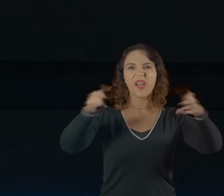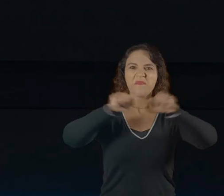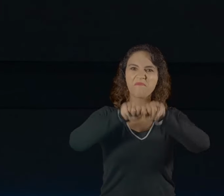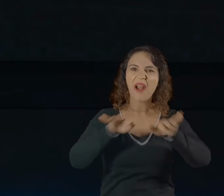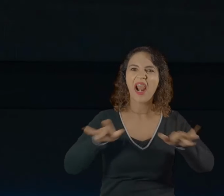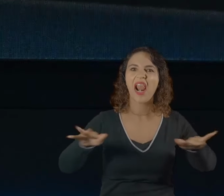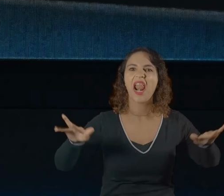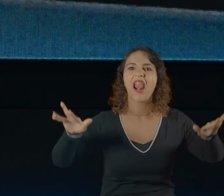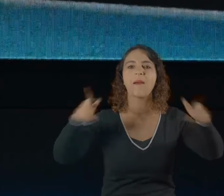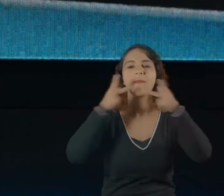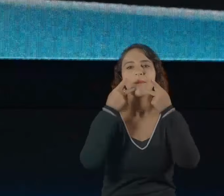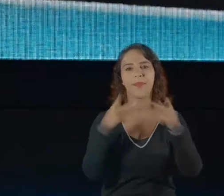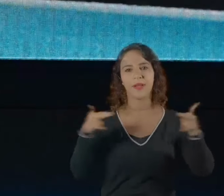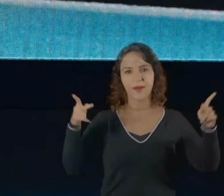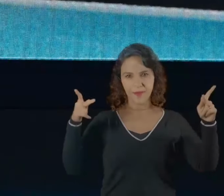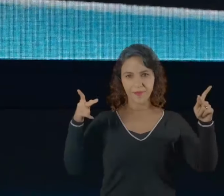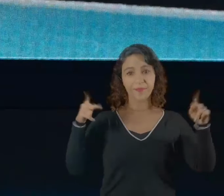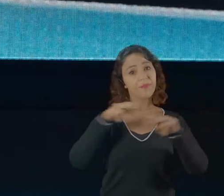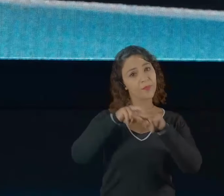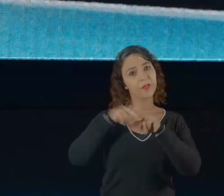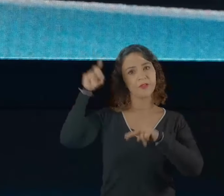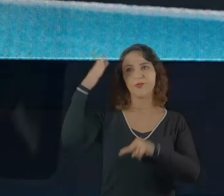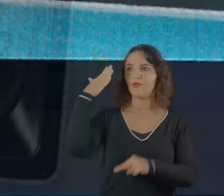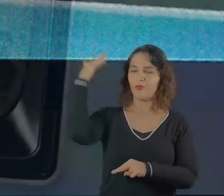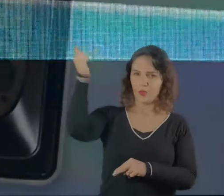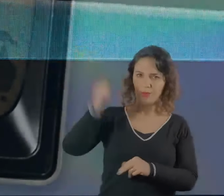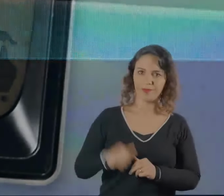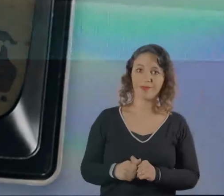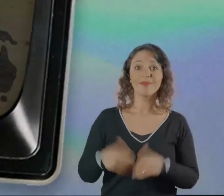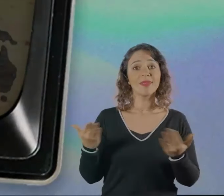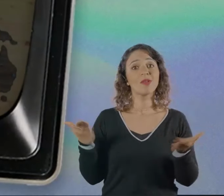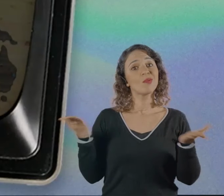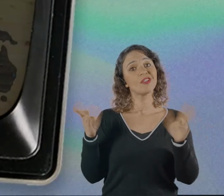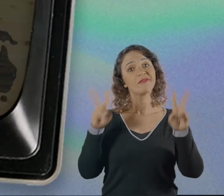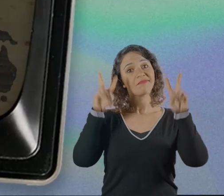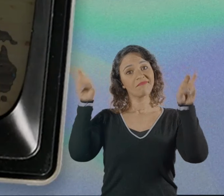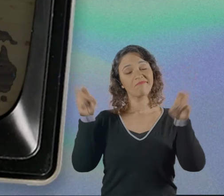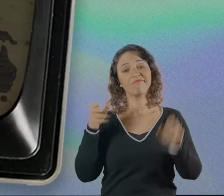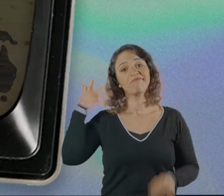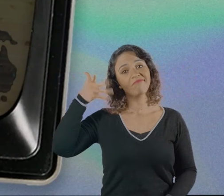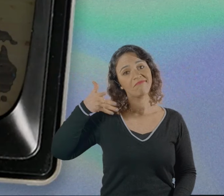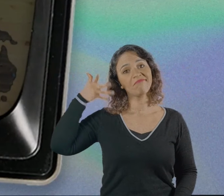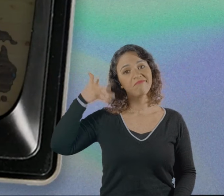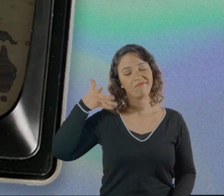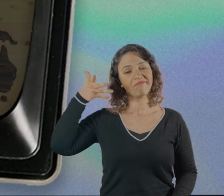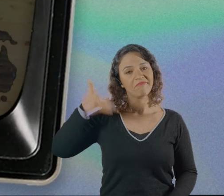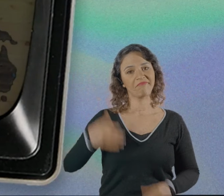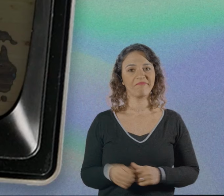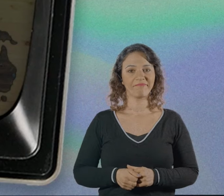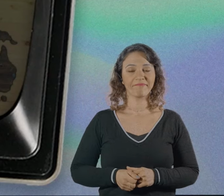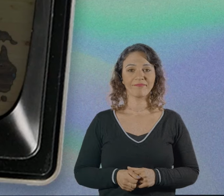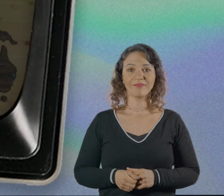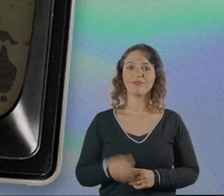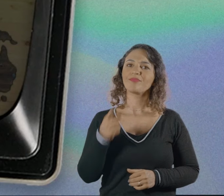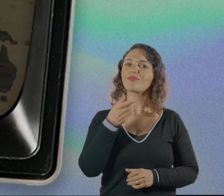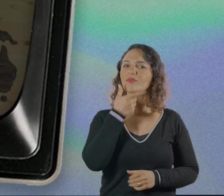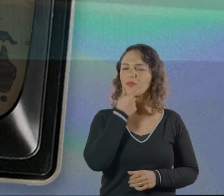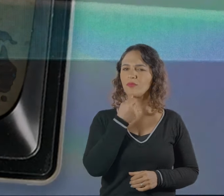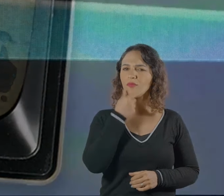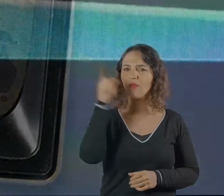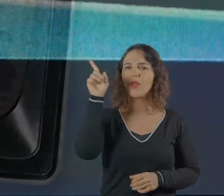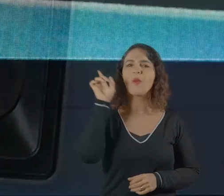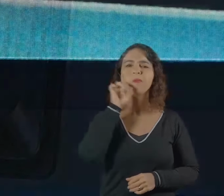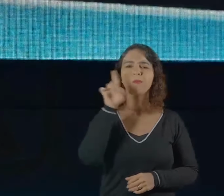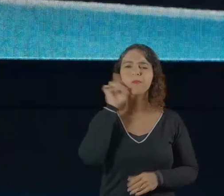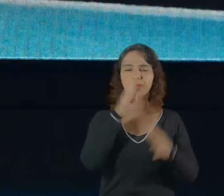nosso chamado. E o tema da mensagem de hoje é o chamado. Há um escritor americano muito famoso chamado Mark